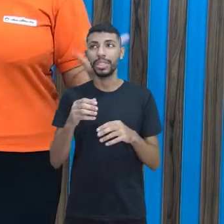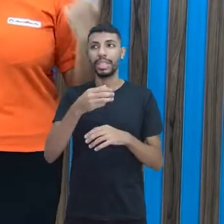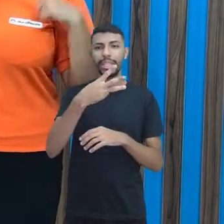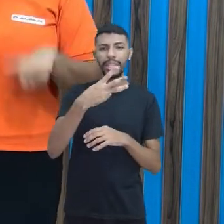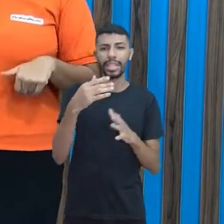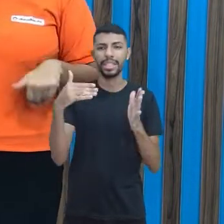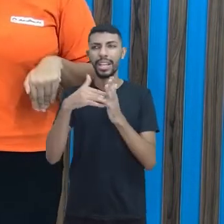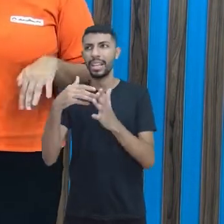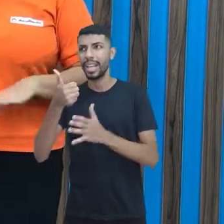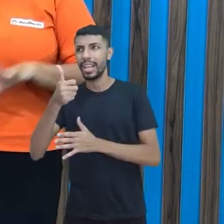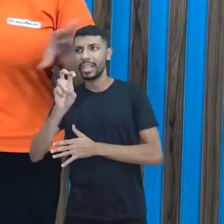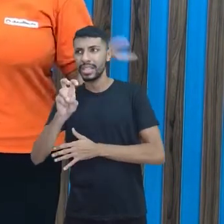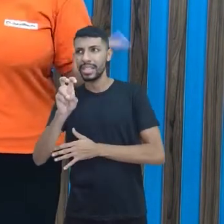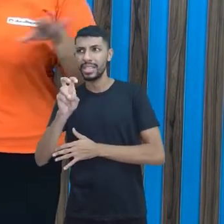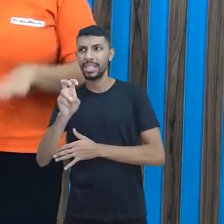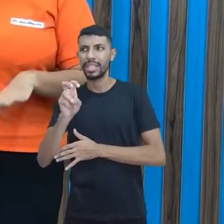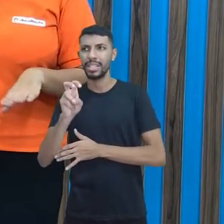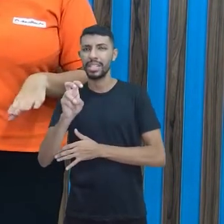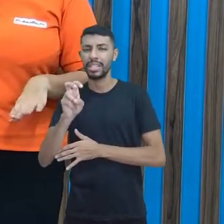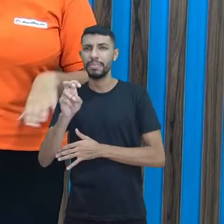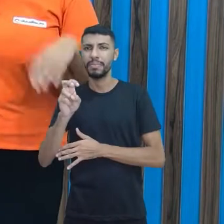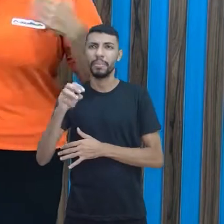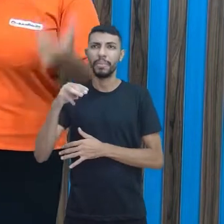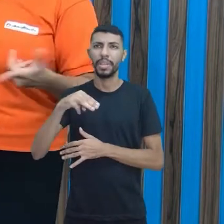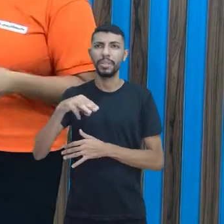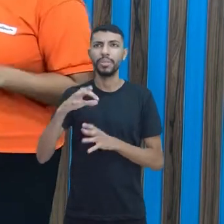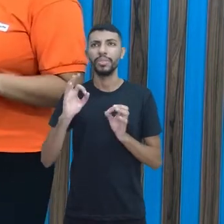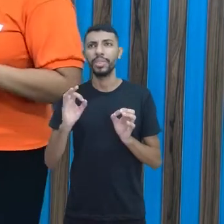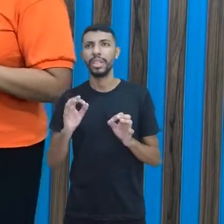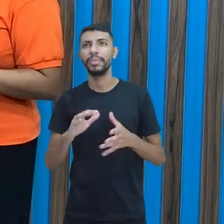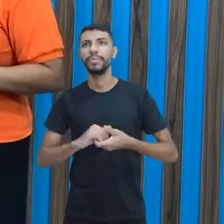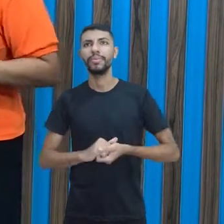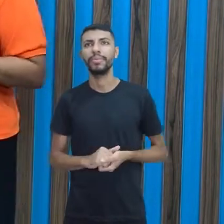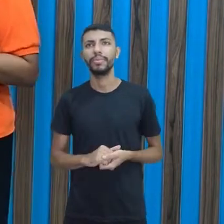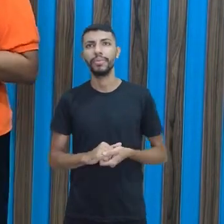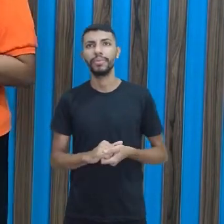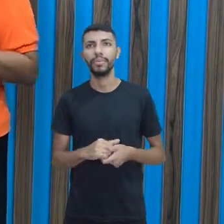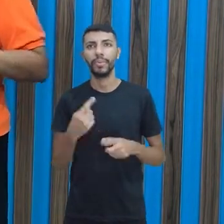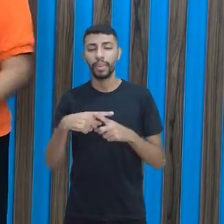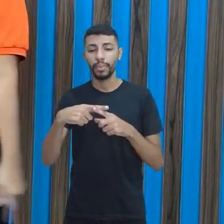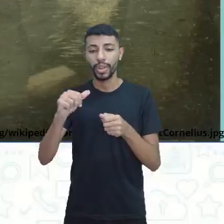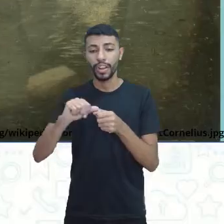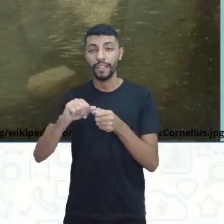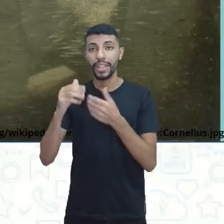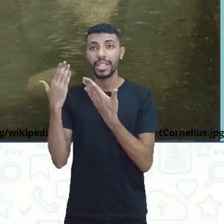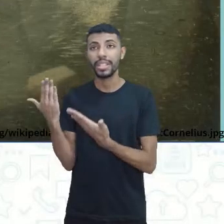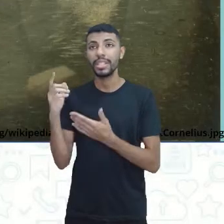15 minutos. Eu acredito mais na 10 a 15 minutos. Por quê? Porque ele fez isso diante do seu